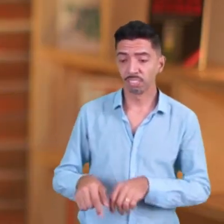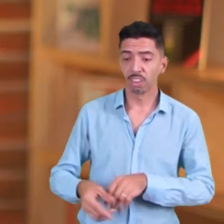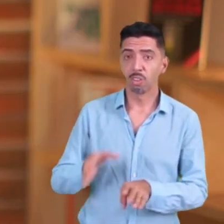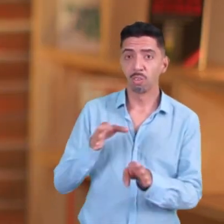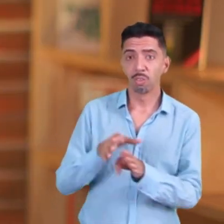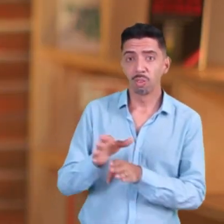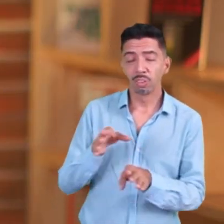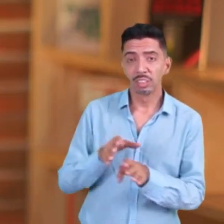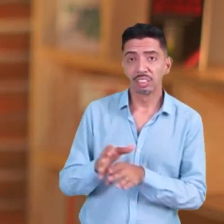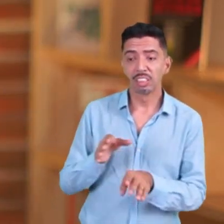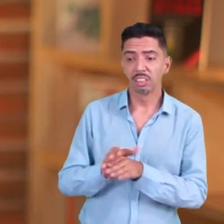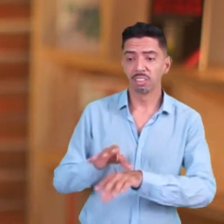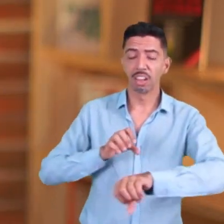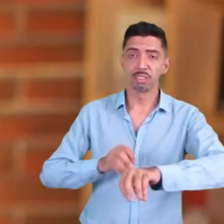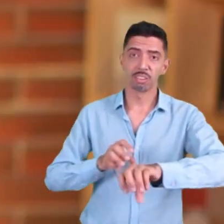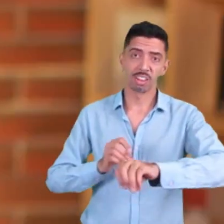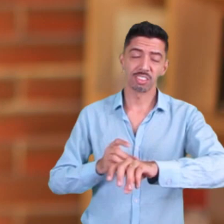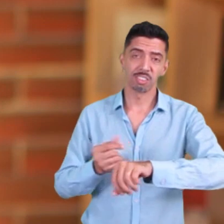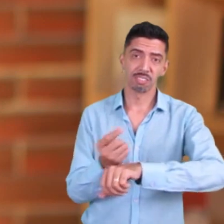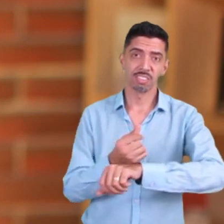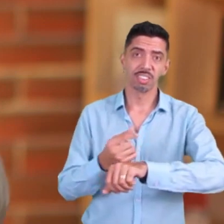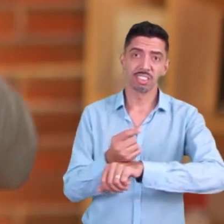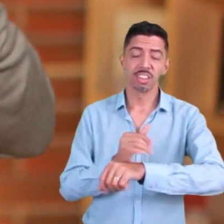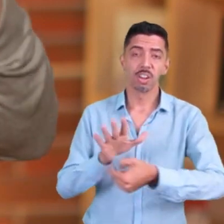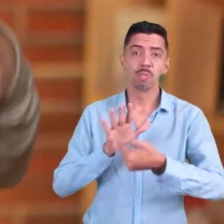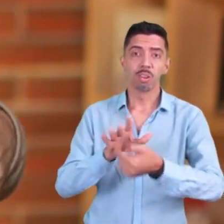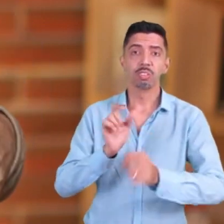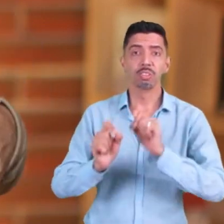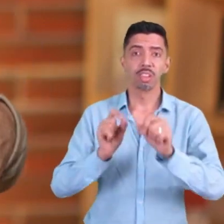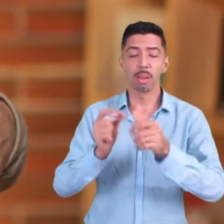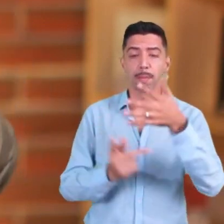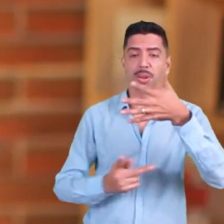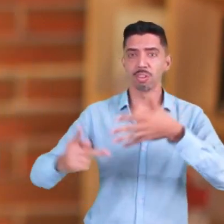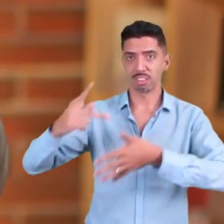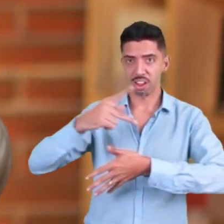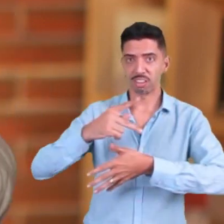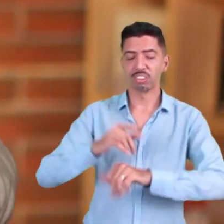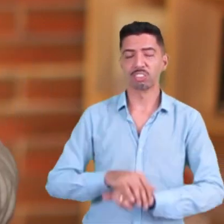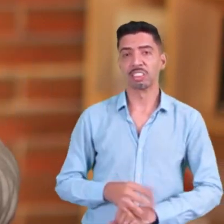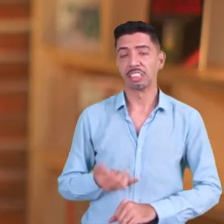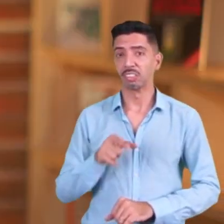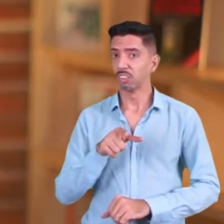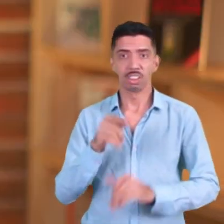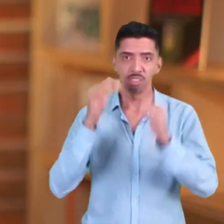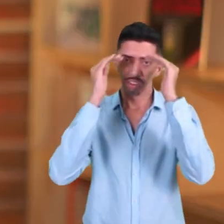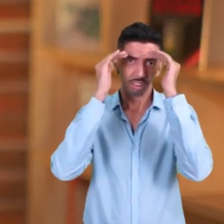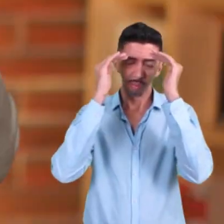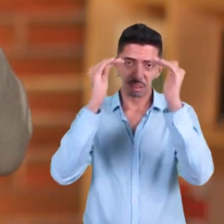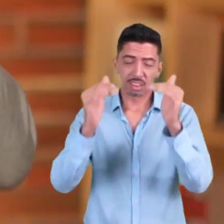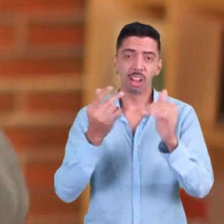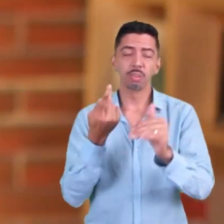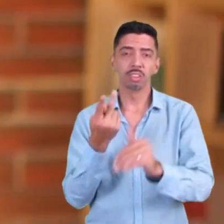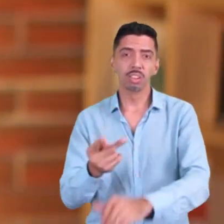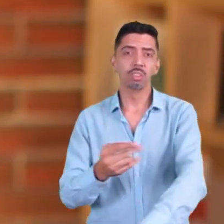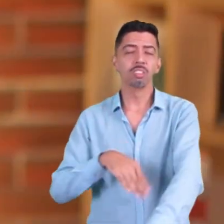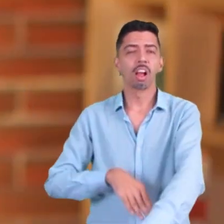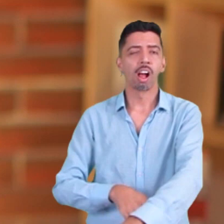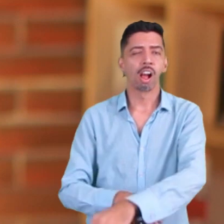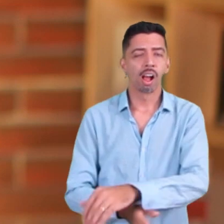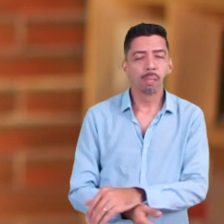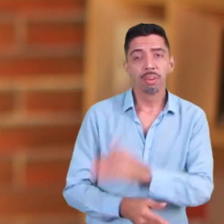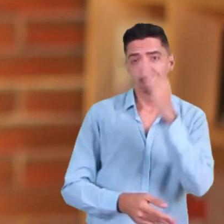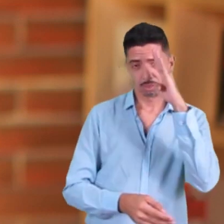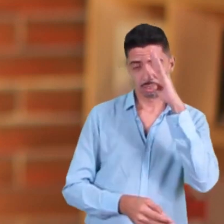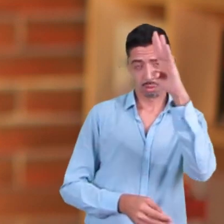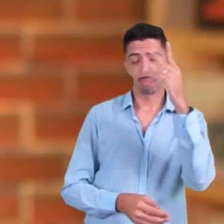financeira traz como prioridade. Se eu não respeitar os meus atos de consumo, principalmente